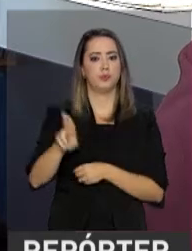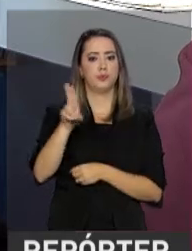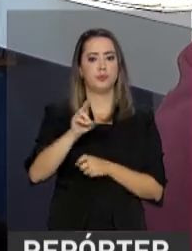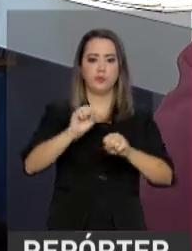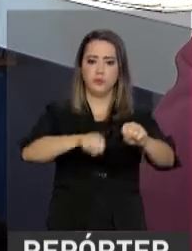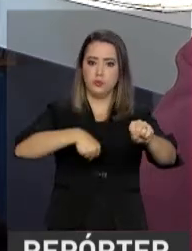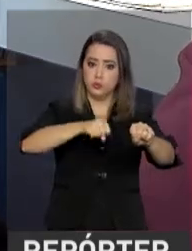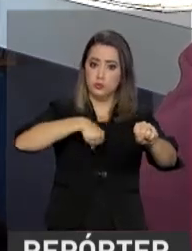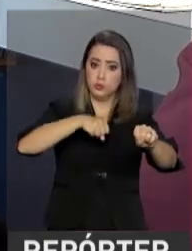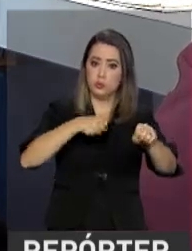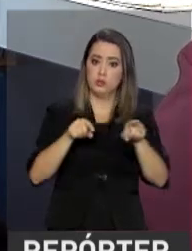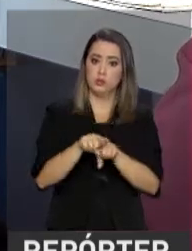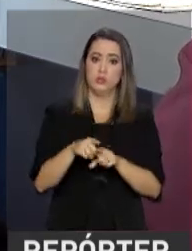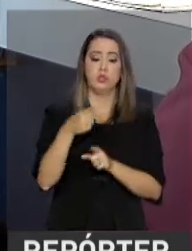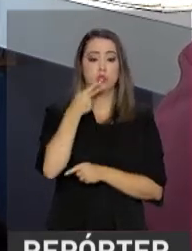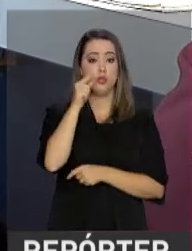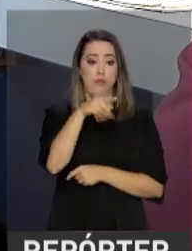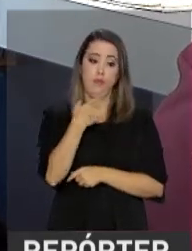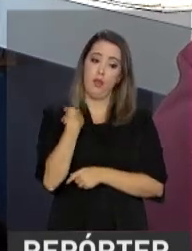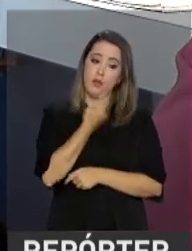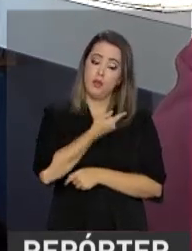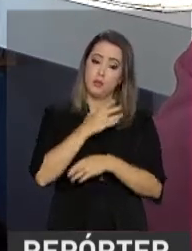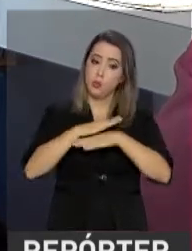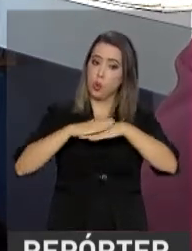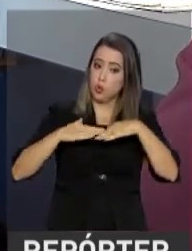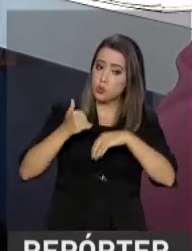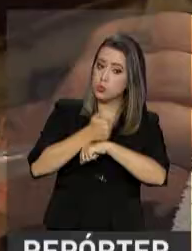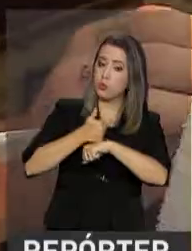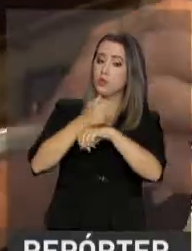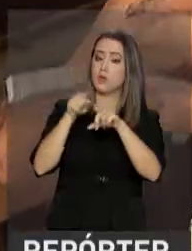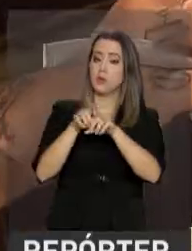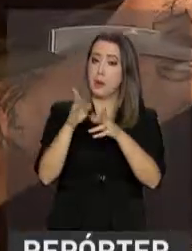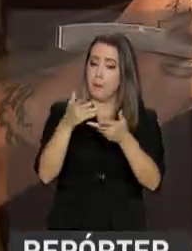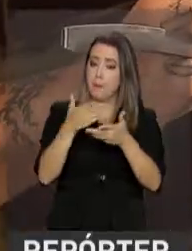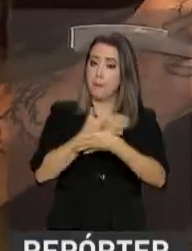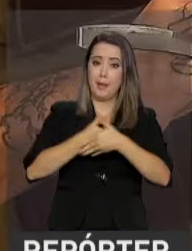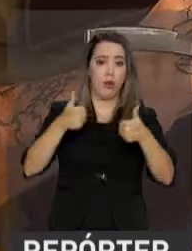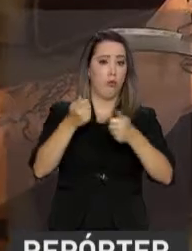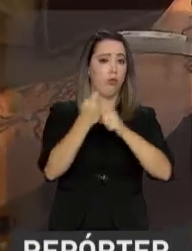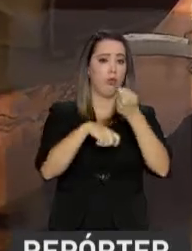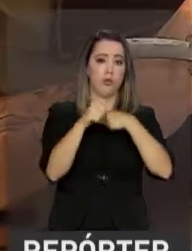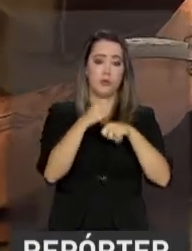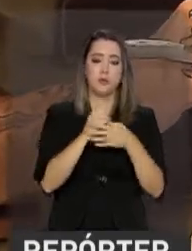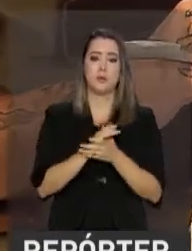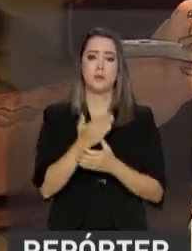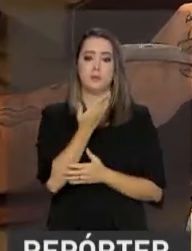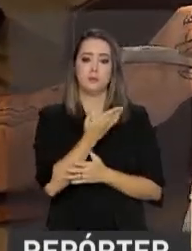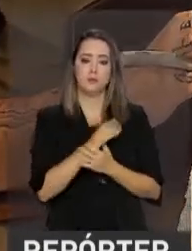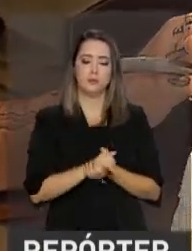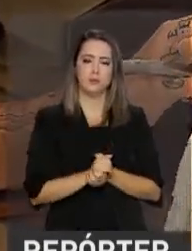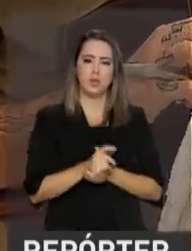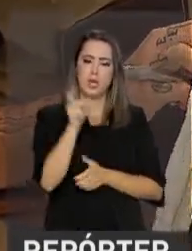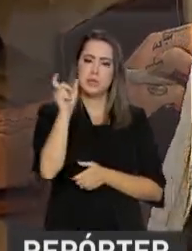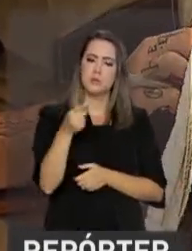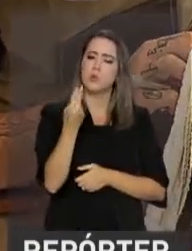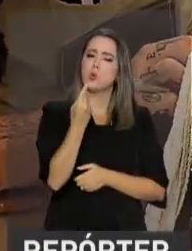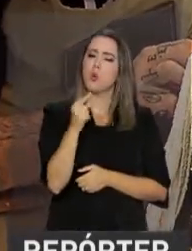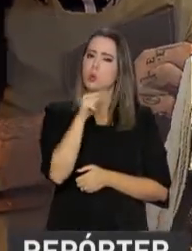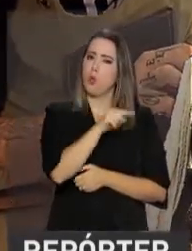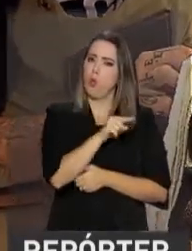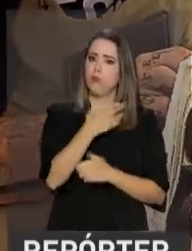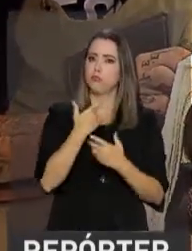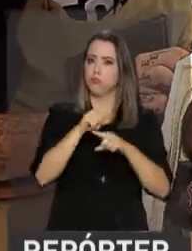secador a gente orienta bastante nossos profissionais aqui pra economizar a partir de janeiro de 2018 consumidores com o perfil dessa